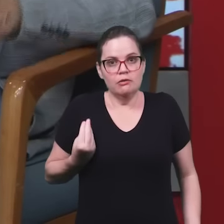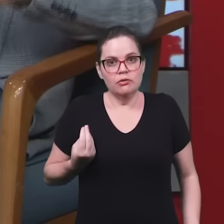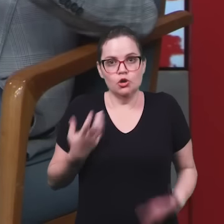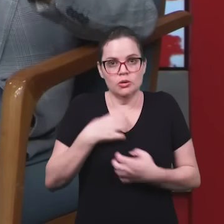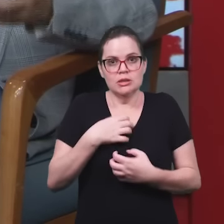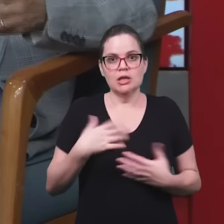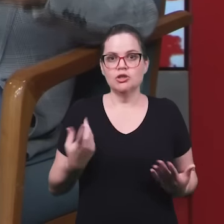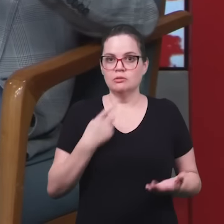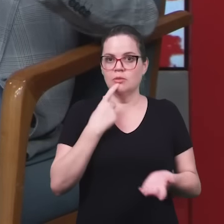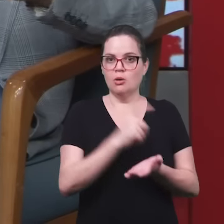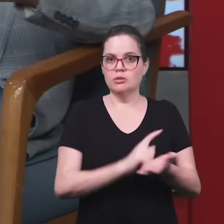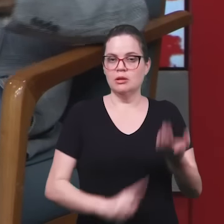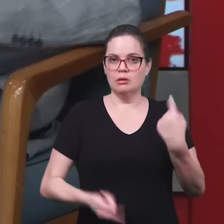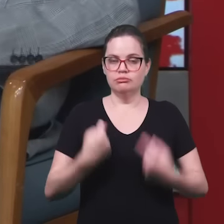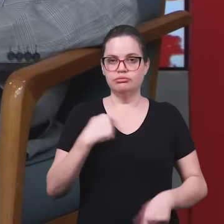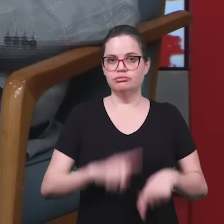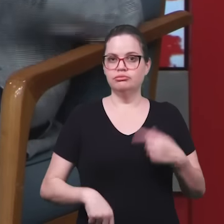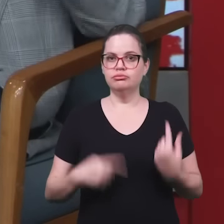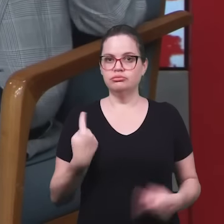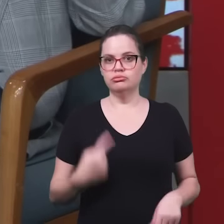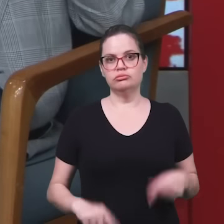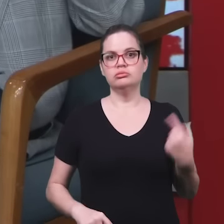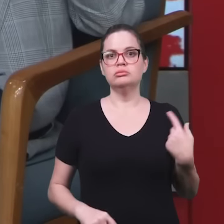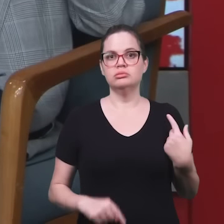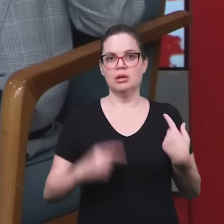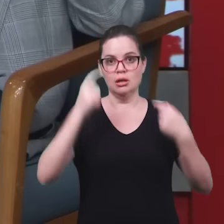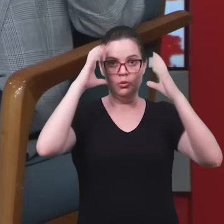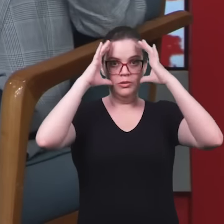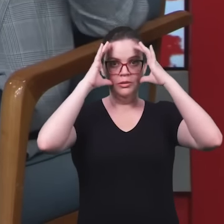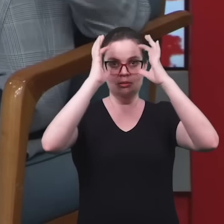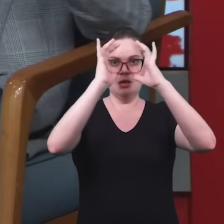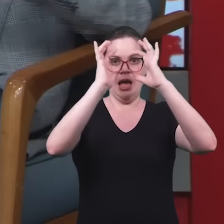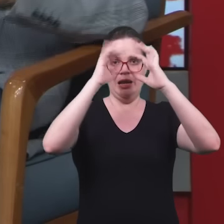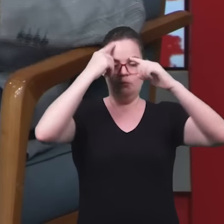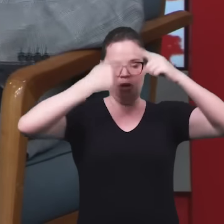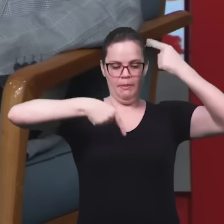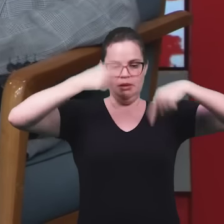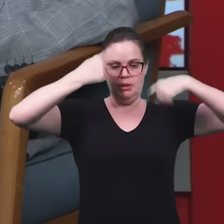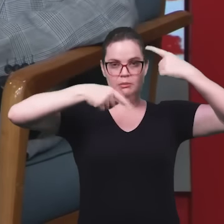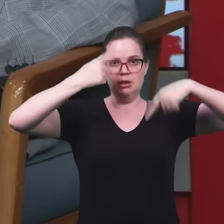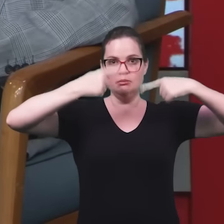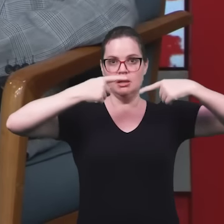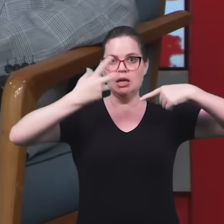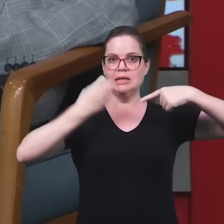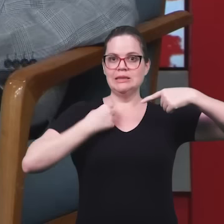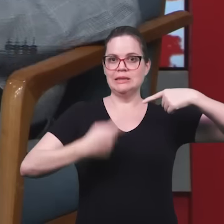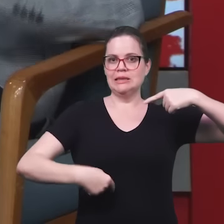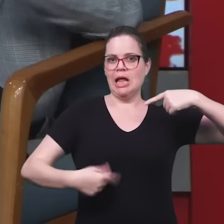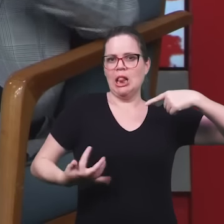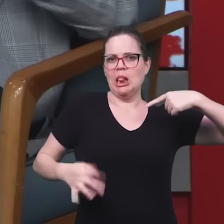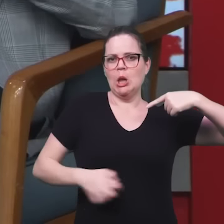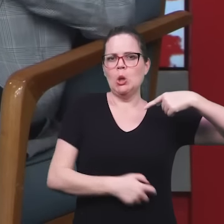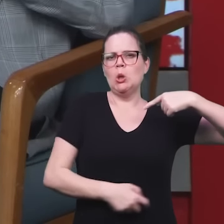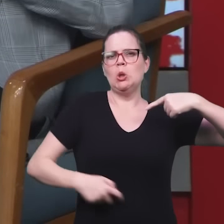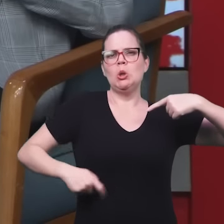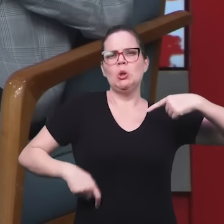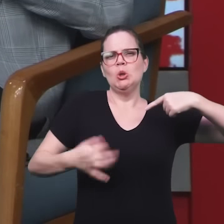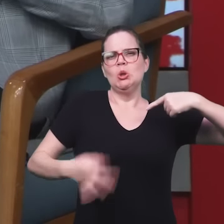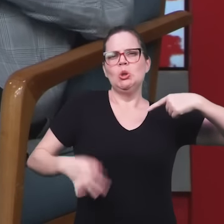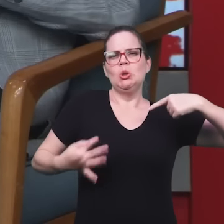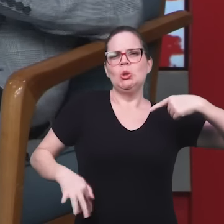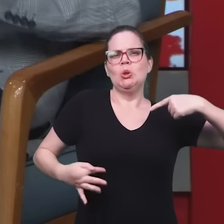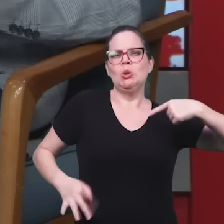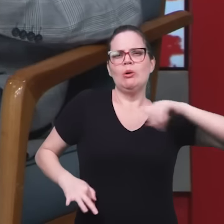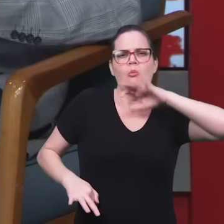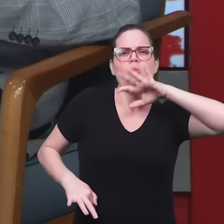corpo onde o sangue está circulando, onde o cérebro comanda todas as coisas. Então, há uma reação